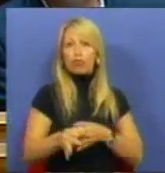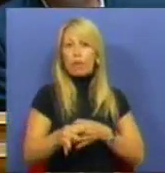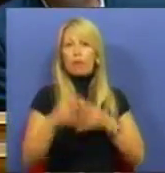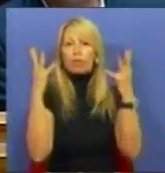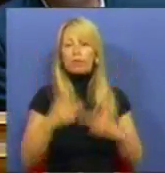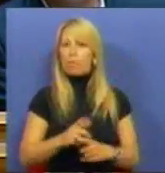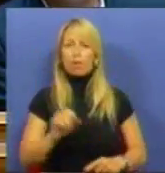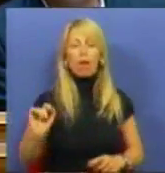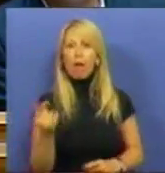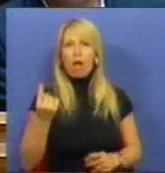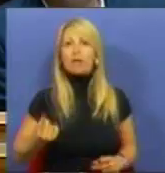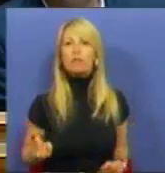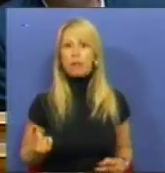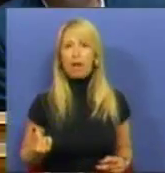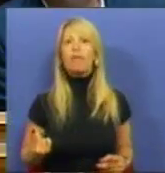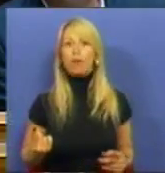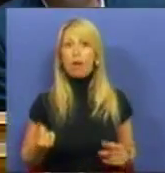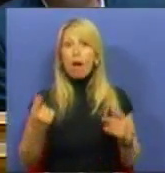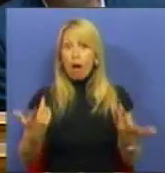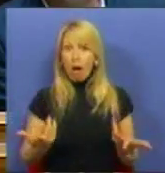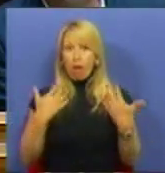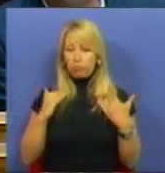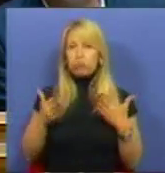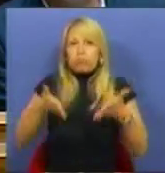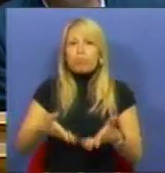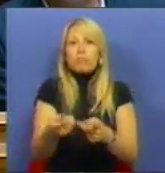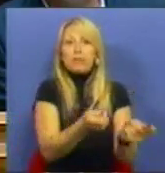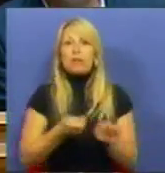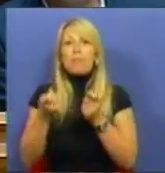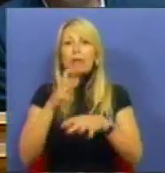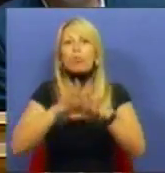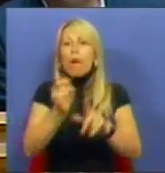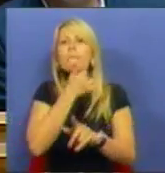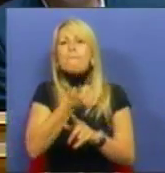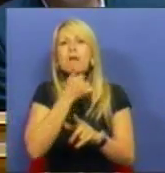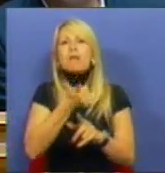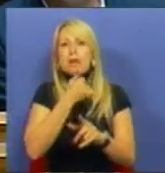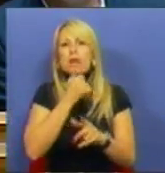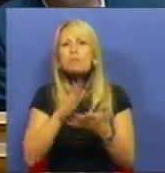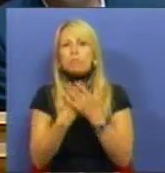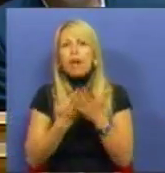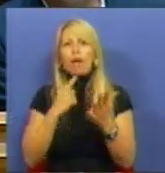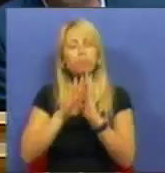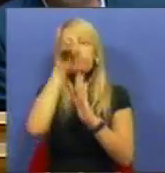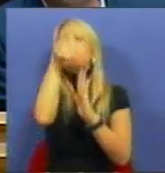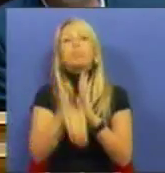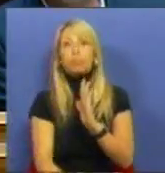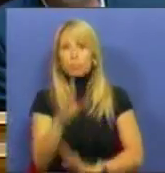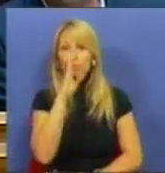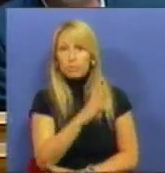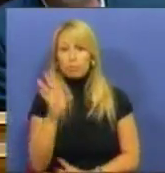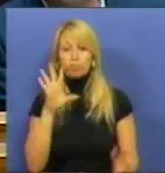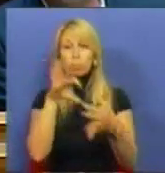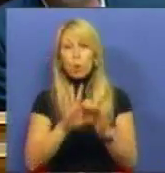acelerado está a introduzir o debate sobre medidas profundamente recessivas aplicadas a